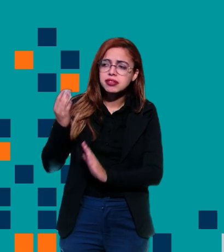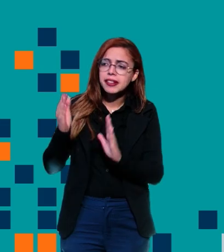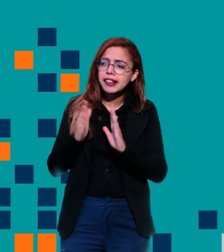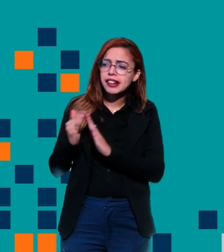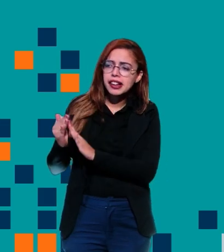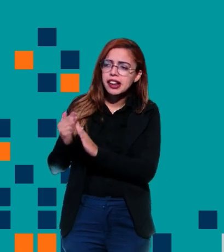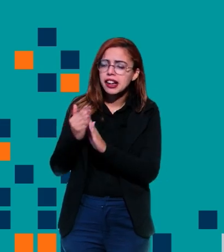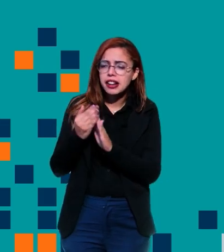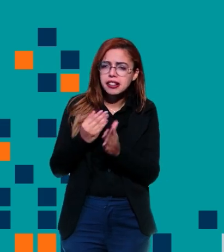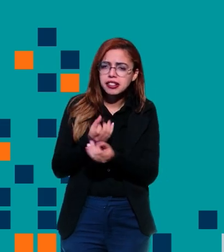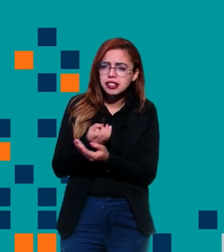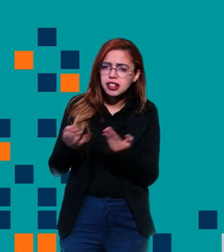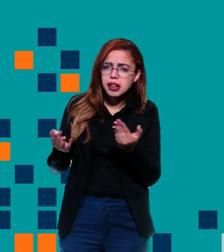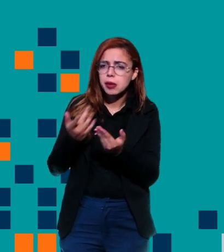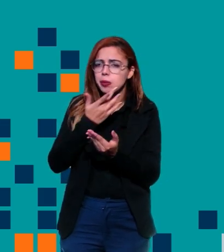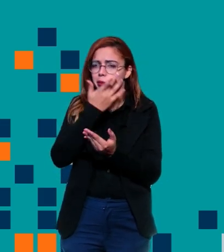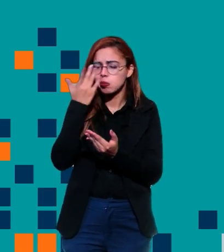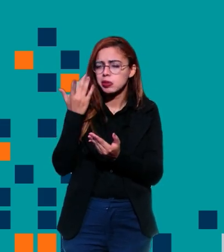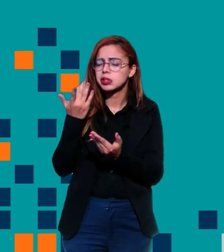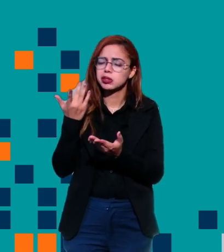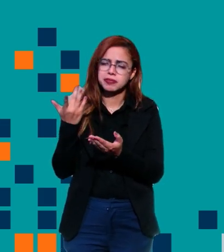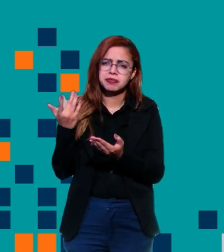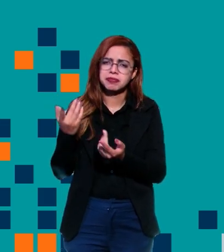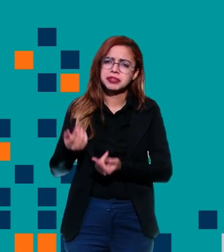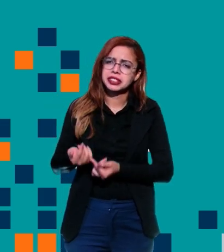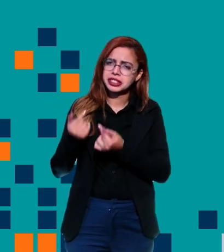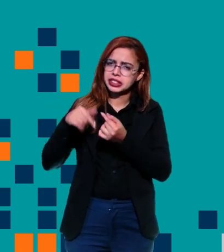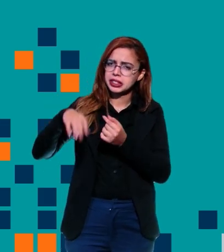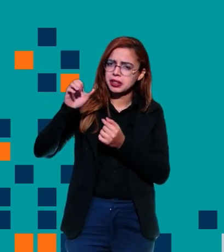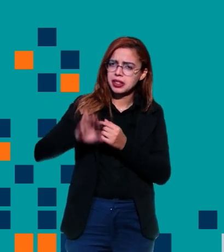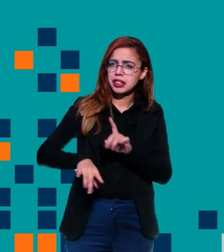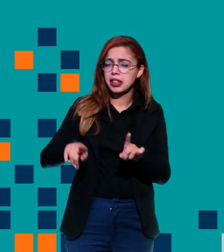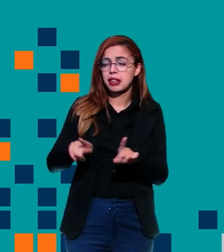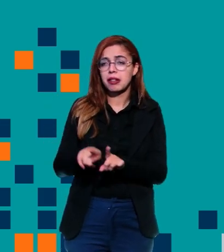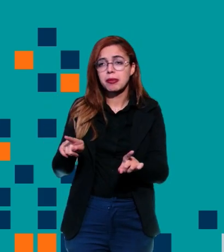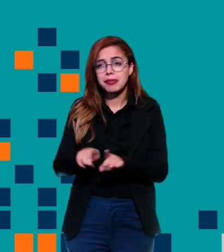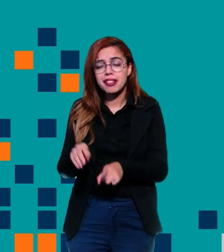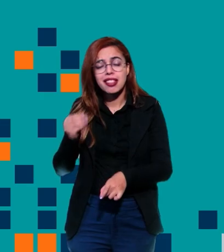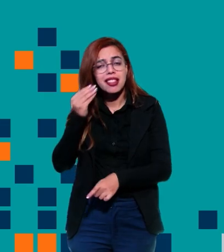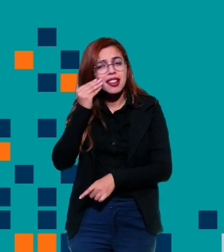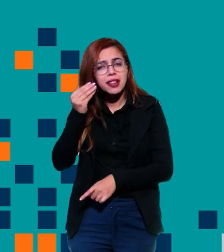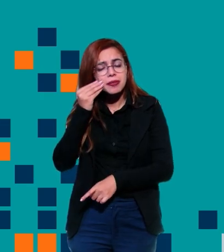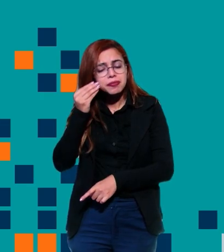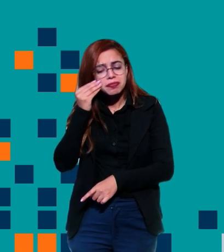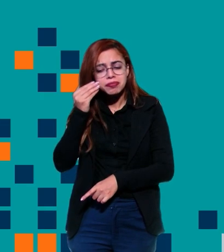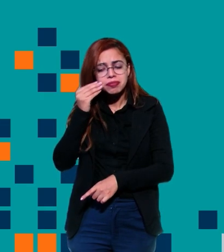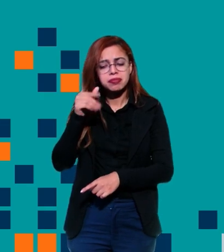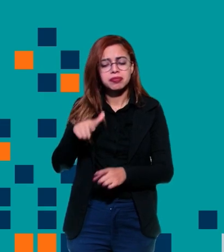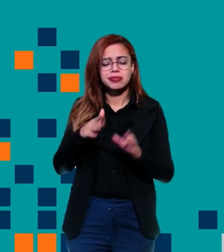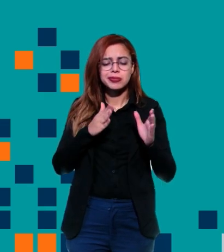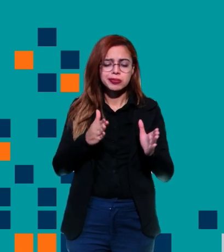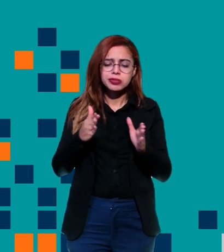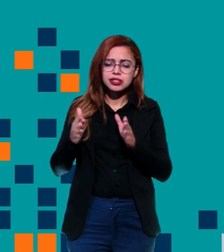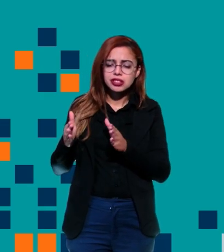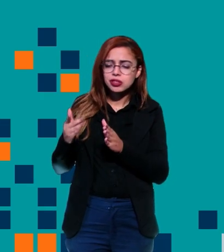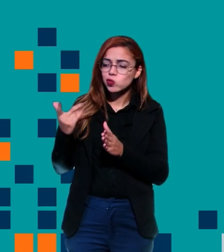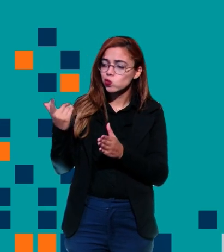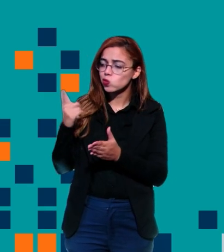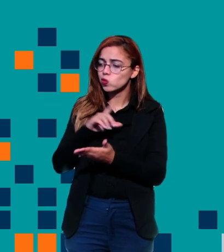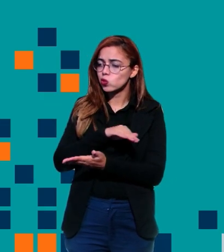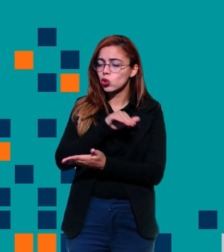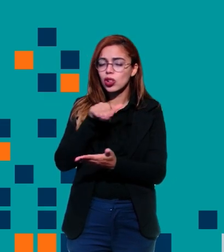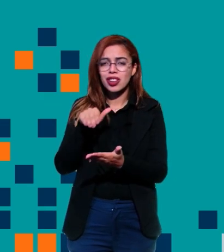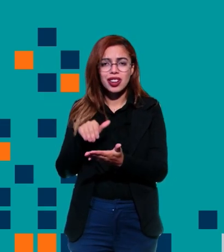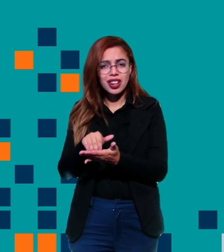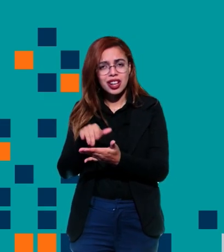os bacanas no Brasil, essa coisa, e começou a experimentar através desse processo, e chegou naquela escala que